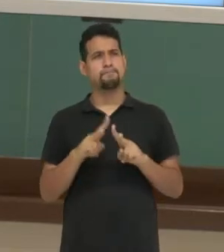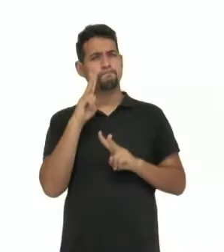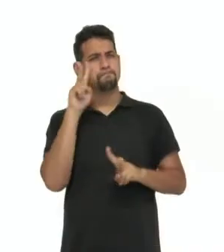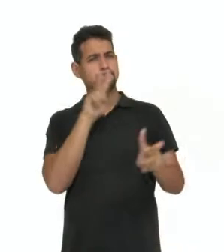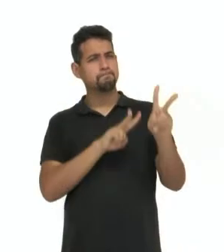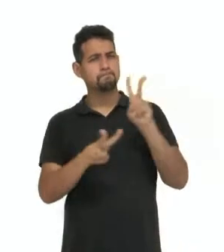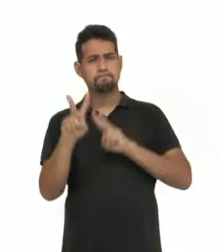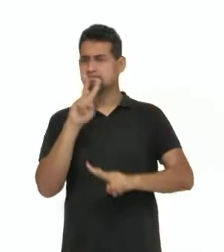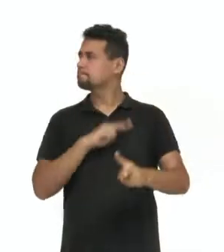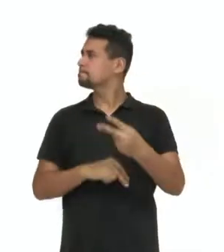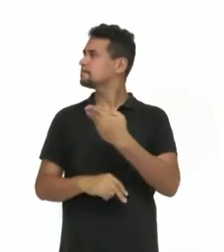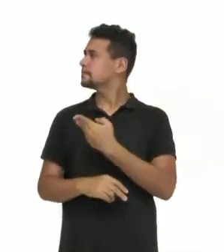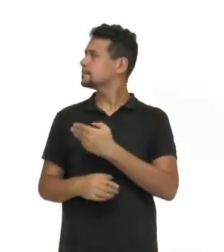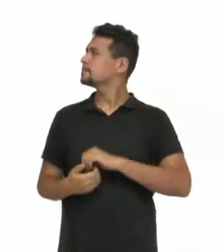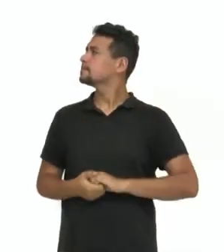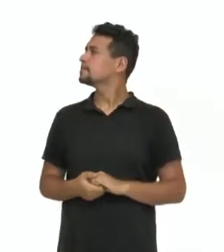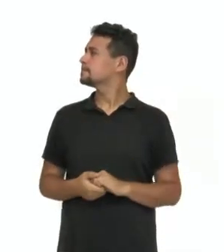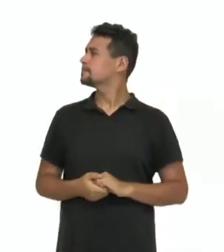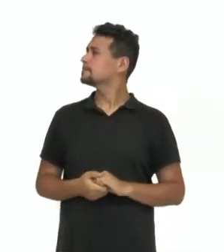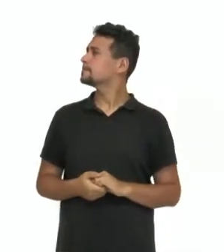cartel, espero